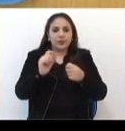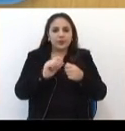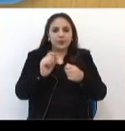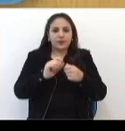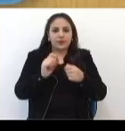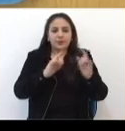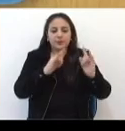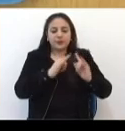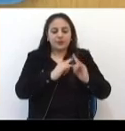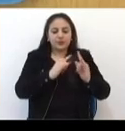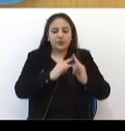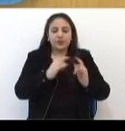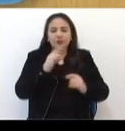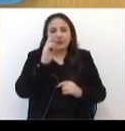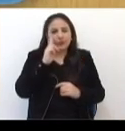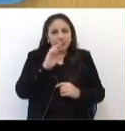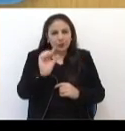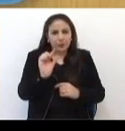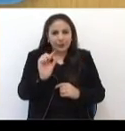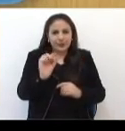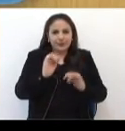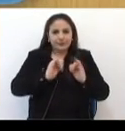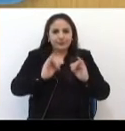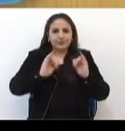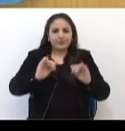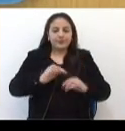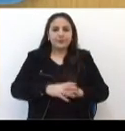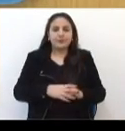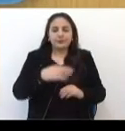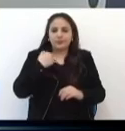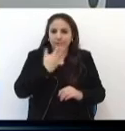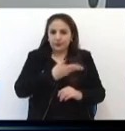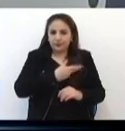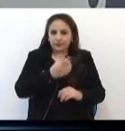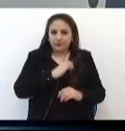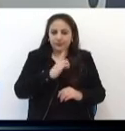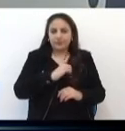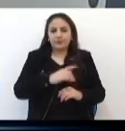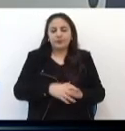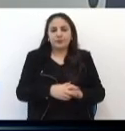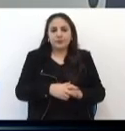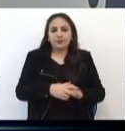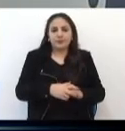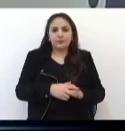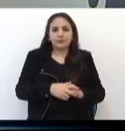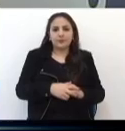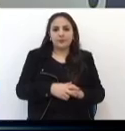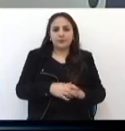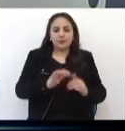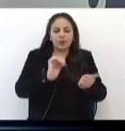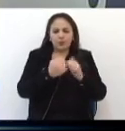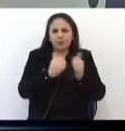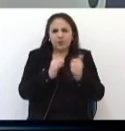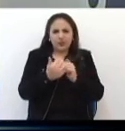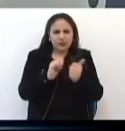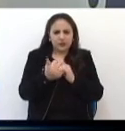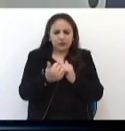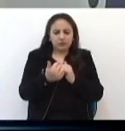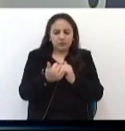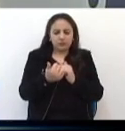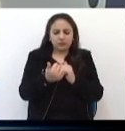serviços oferecidos pela entidade. Assista um trecho do programa. A gente tem uma